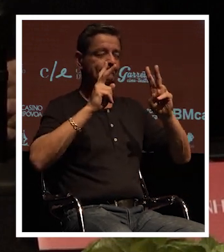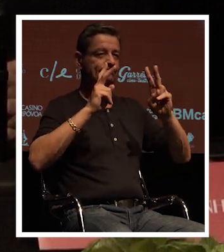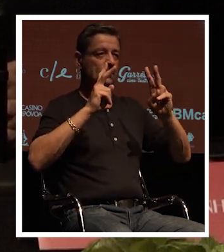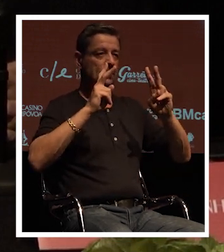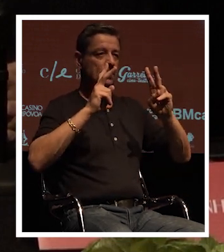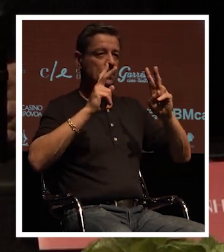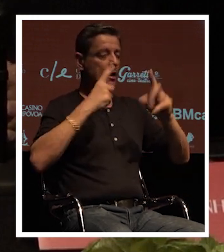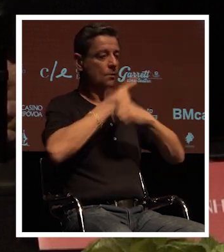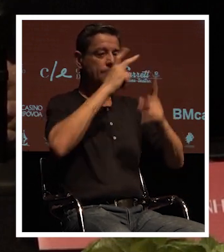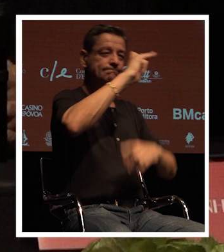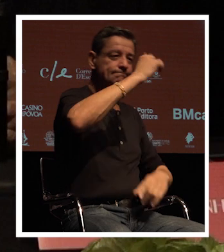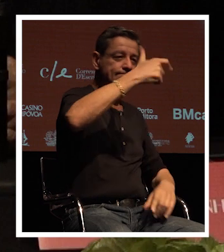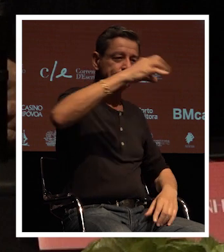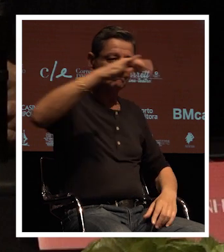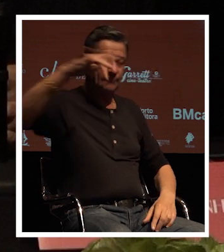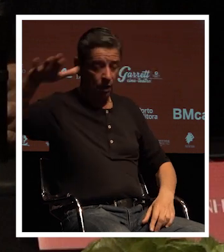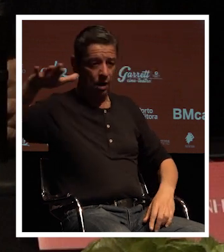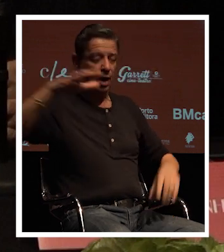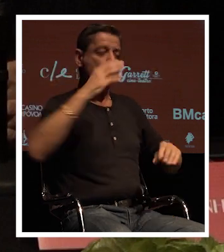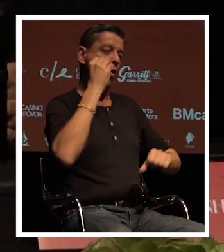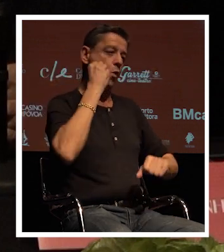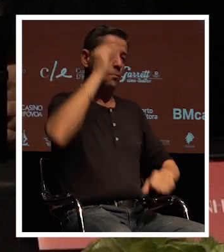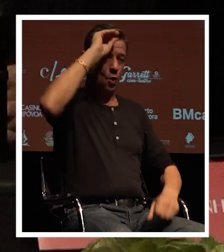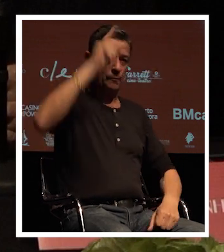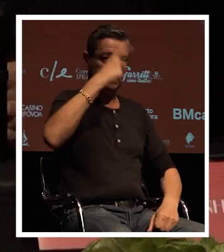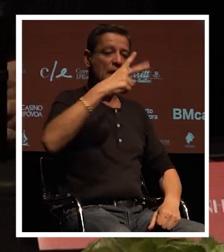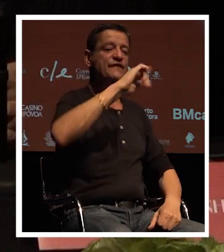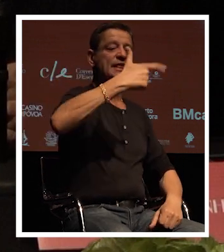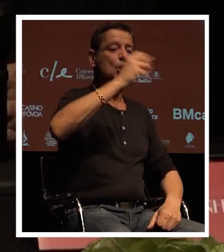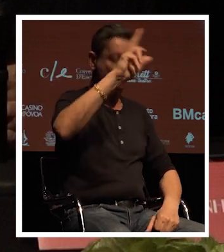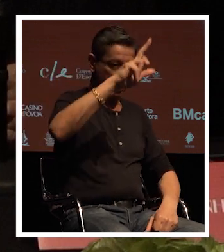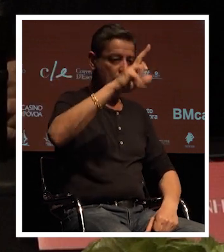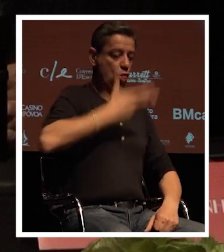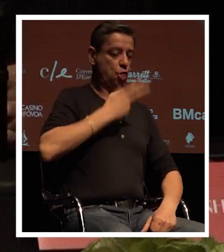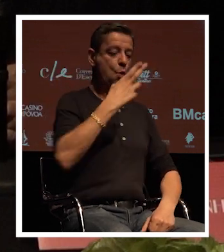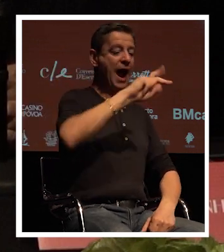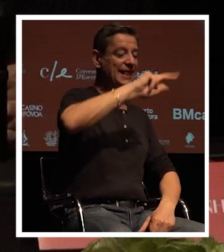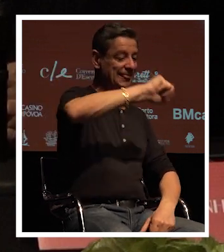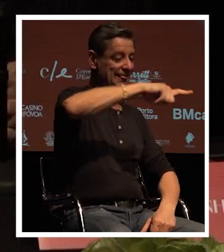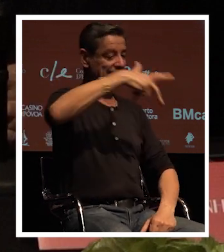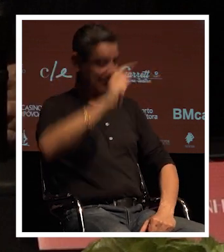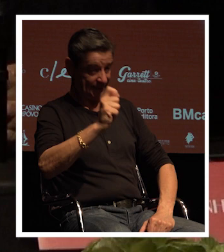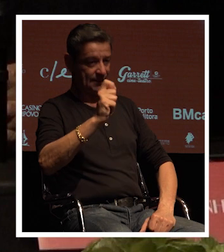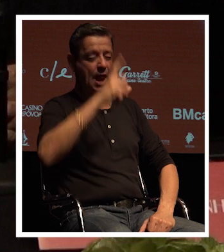uma alfabetização sensorial como o professor Vítor doarte proclama relembramos o poder